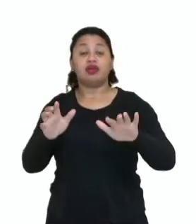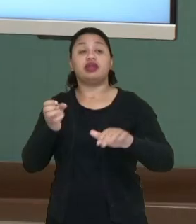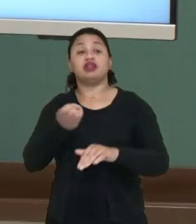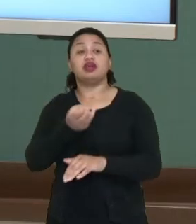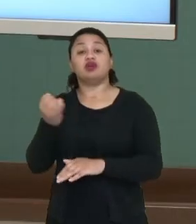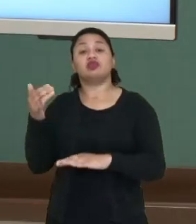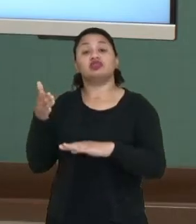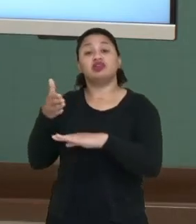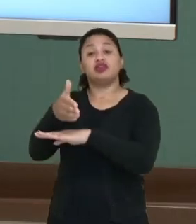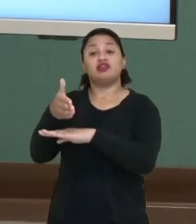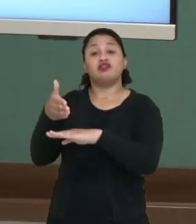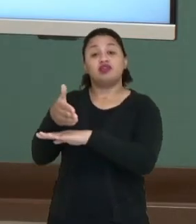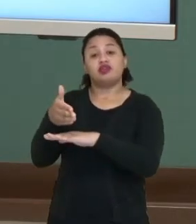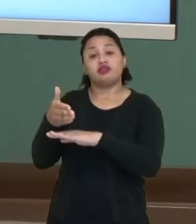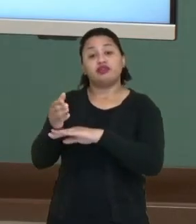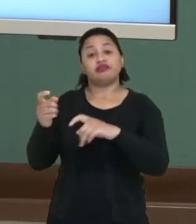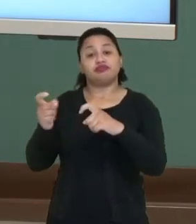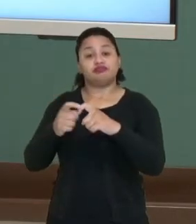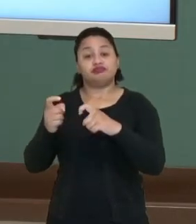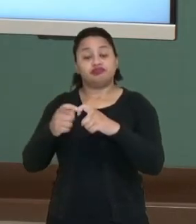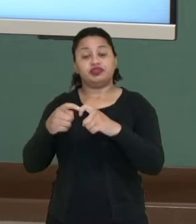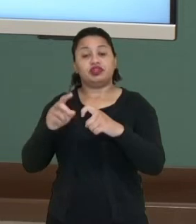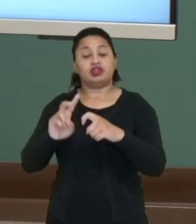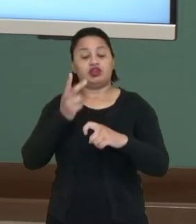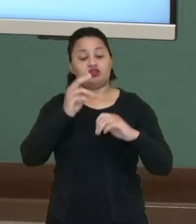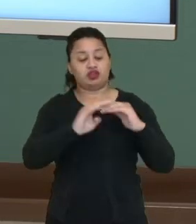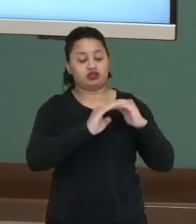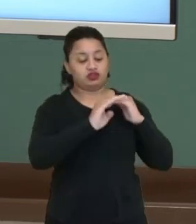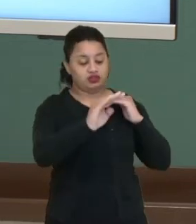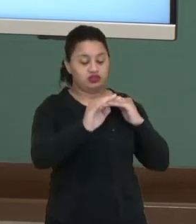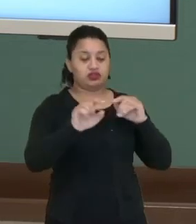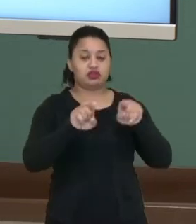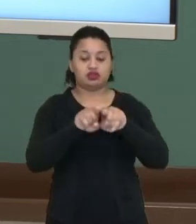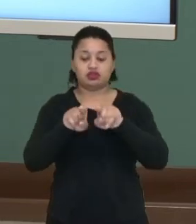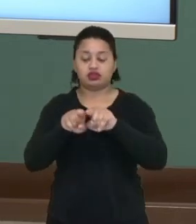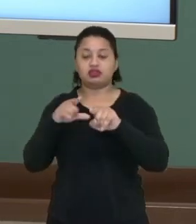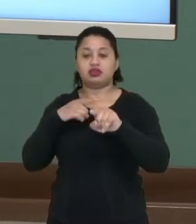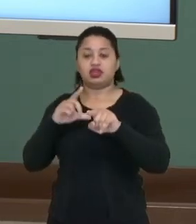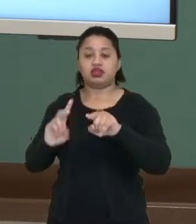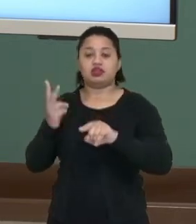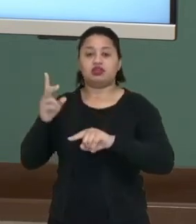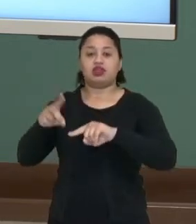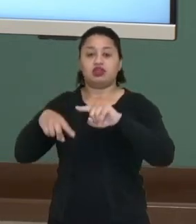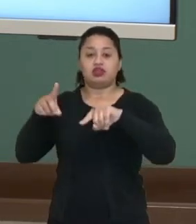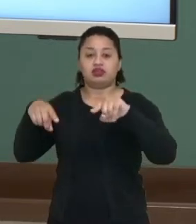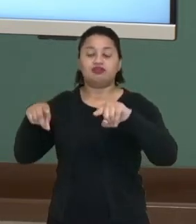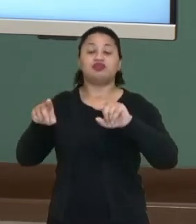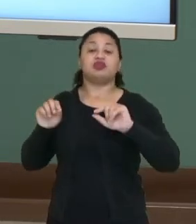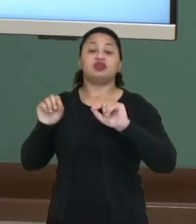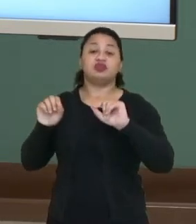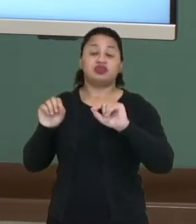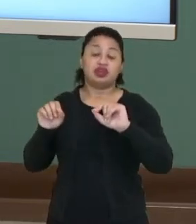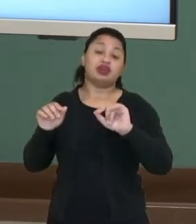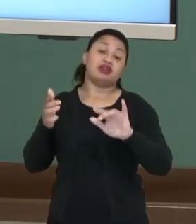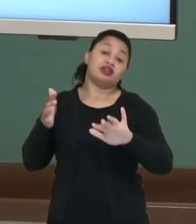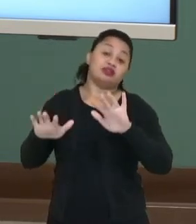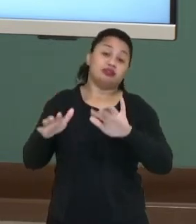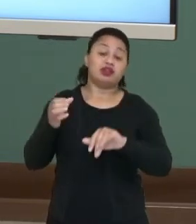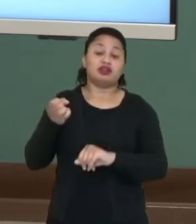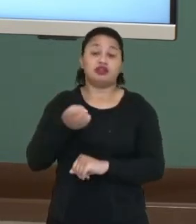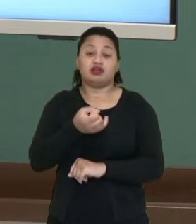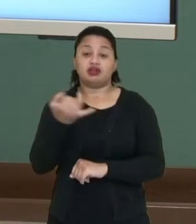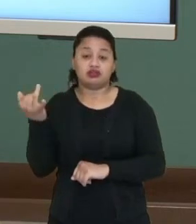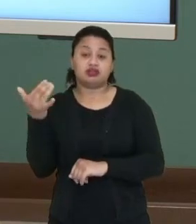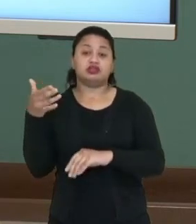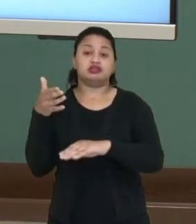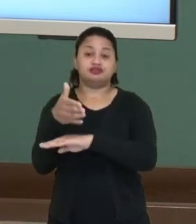de consultas, tá? Existe um valor fixo, mais uma variação aí que vai depender da quantidade de consultas